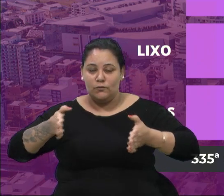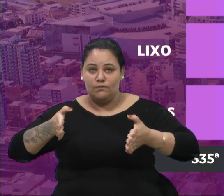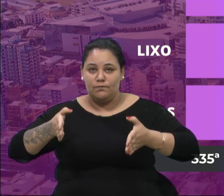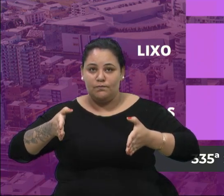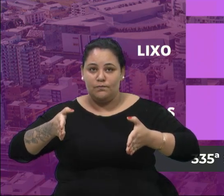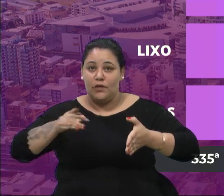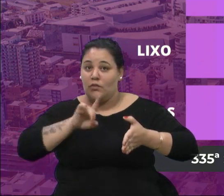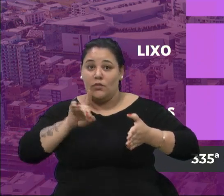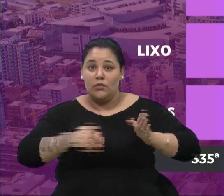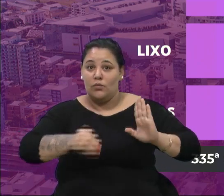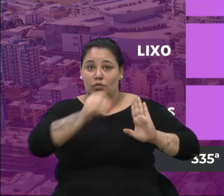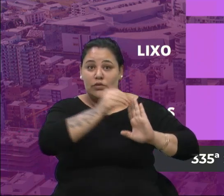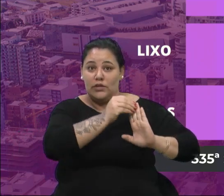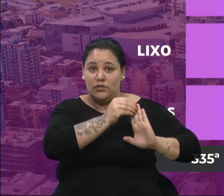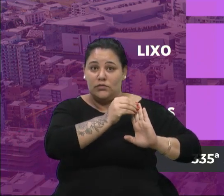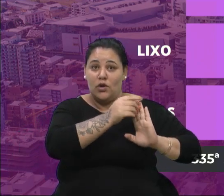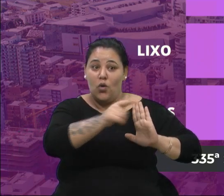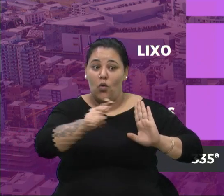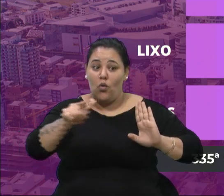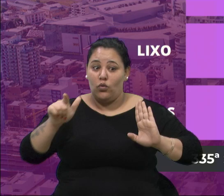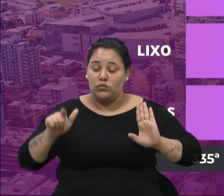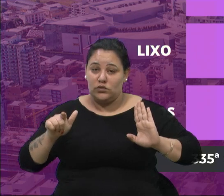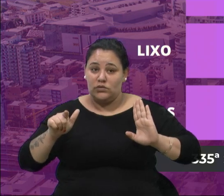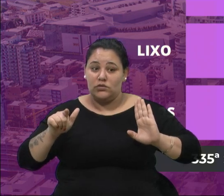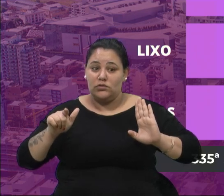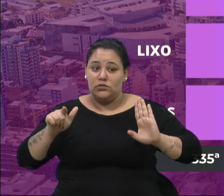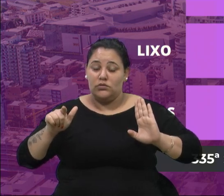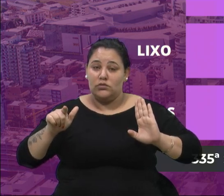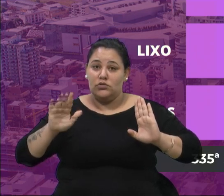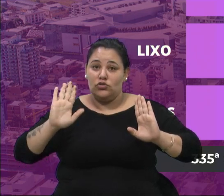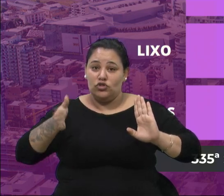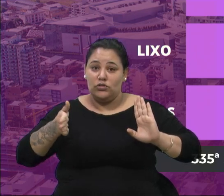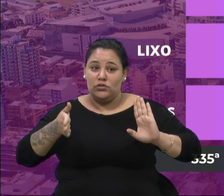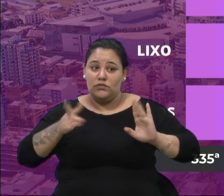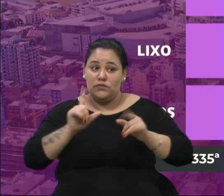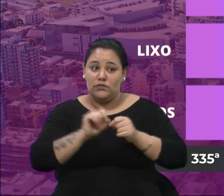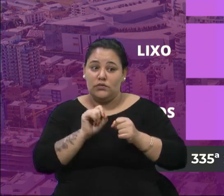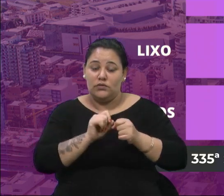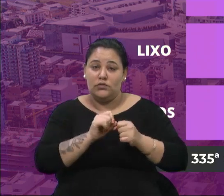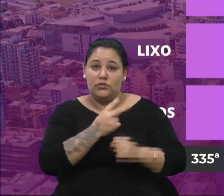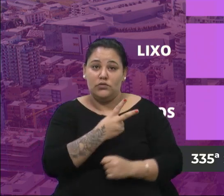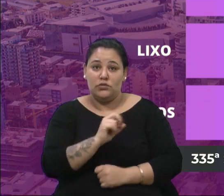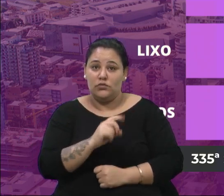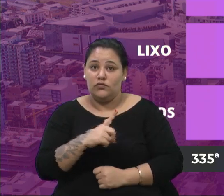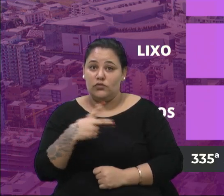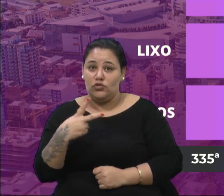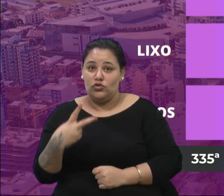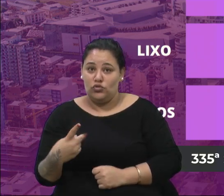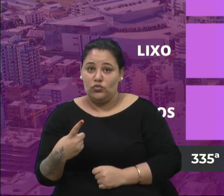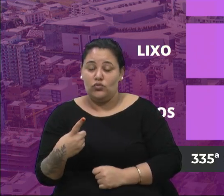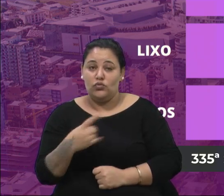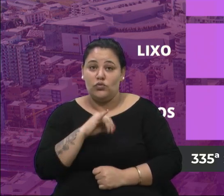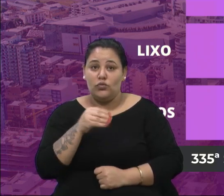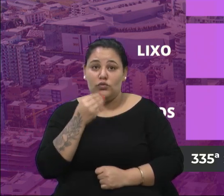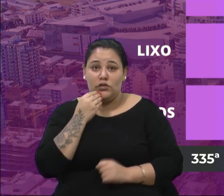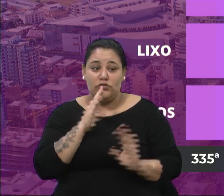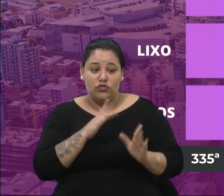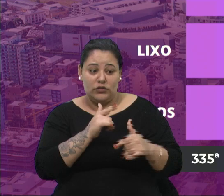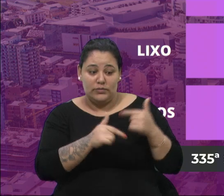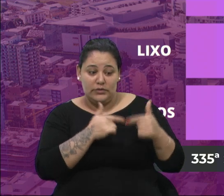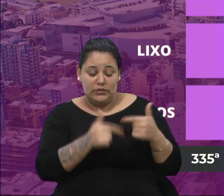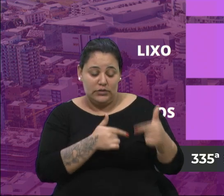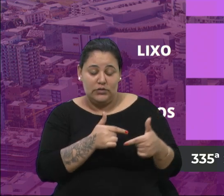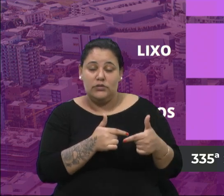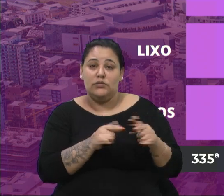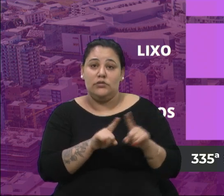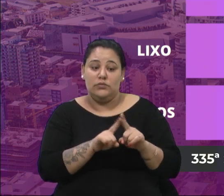aqui as outras que foram feitas em 2021, nas oportunidades que eu estive aqui, nem em 2022,